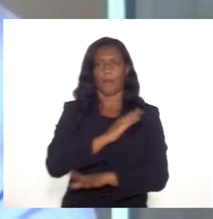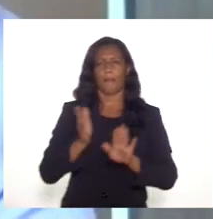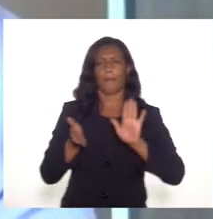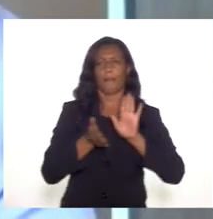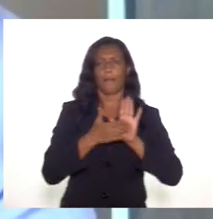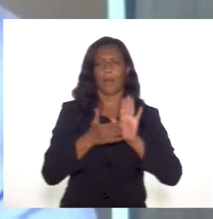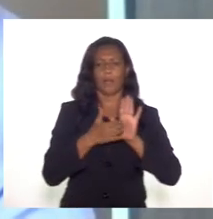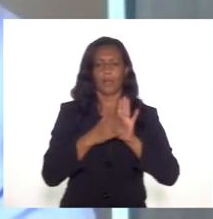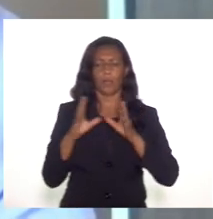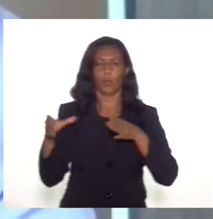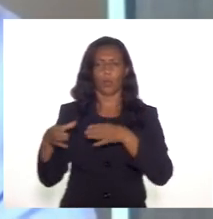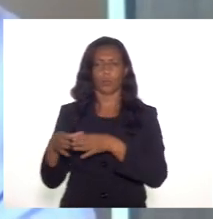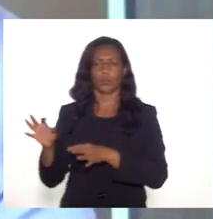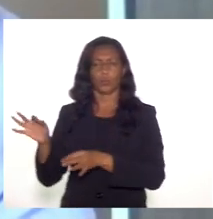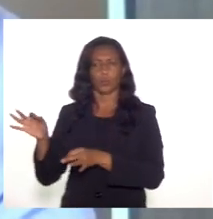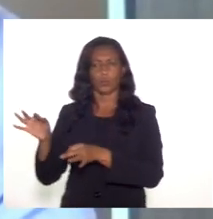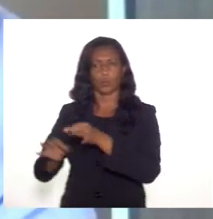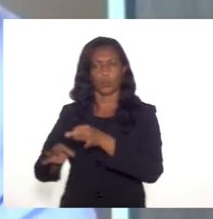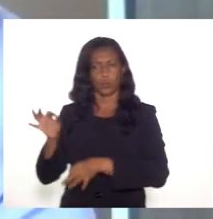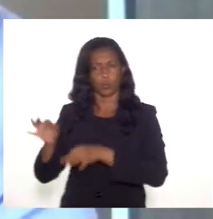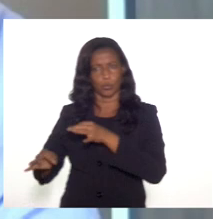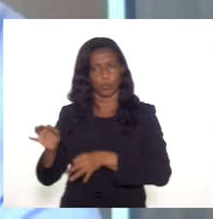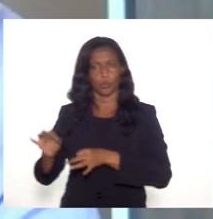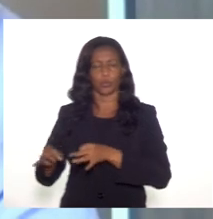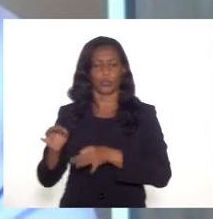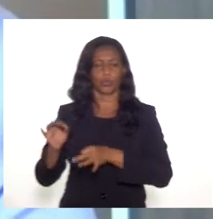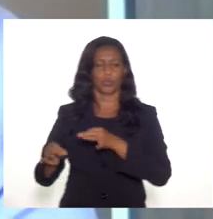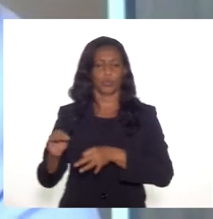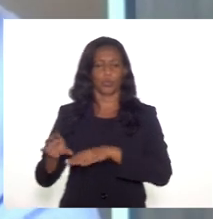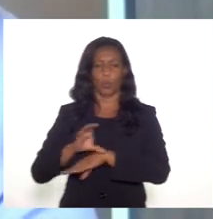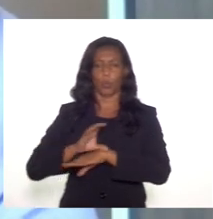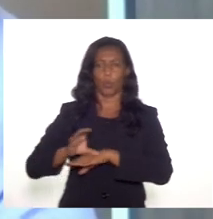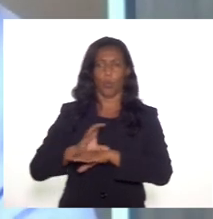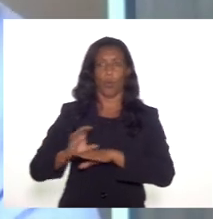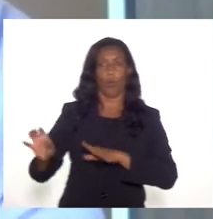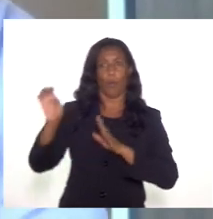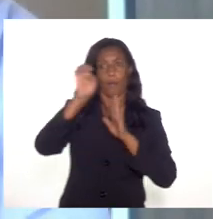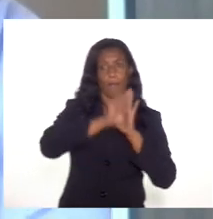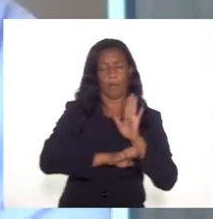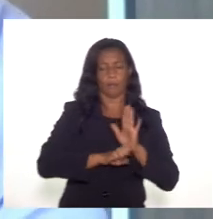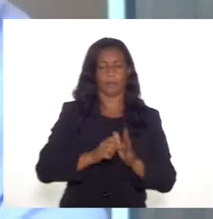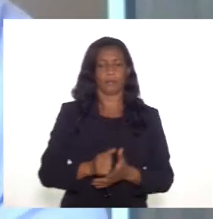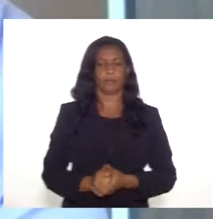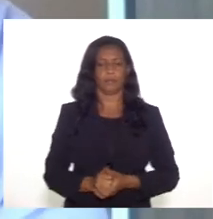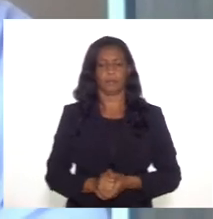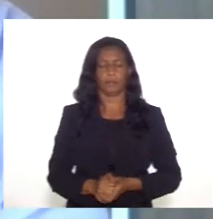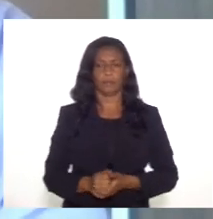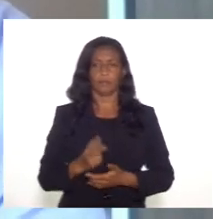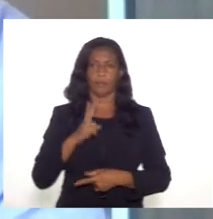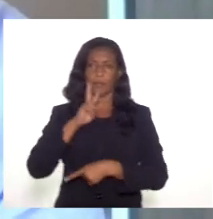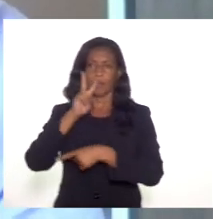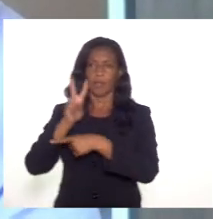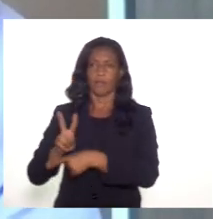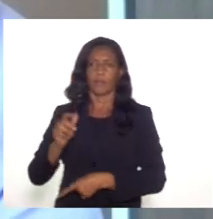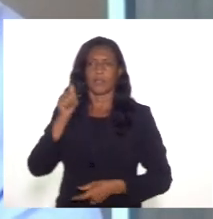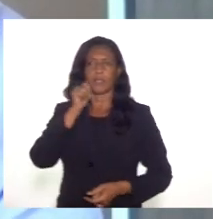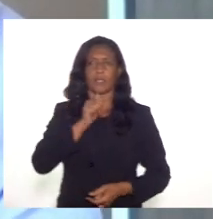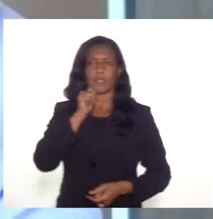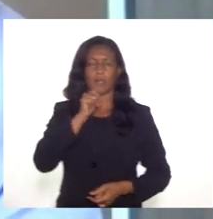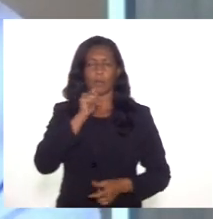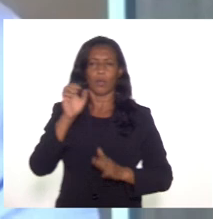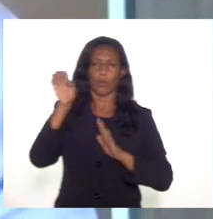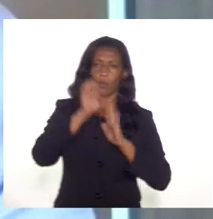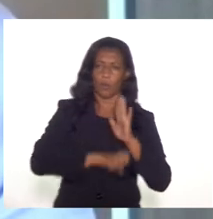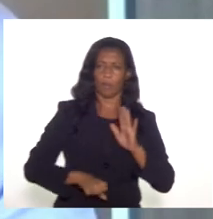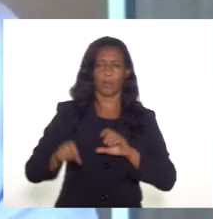comissões de Constituição e Justiça pela Constitucionalidade, com emendas de defesa dos direitos à mulher, favorável com